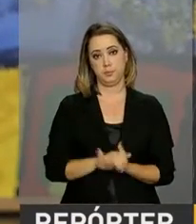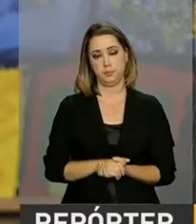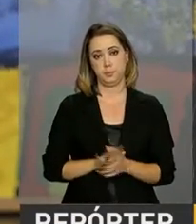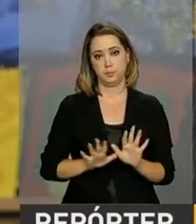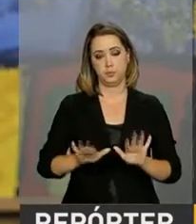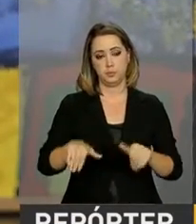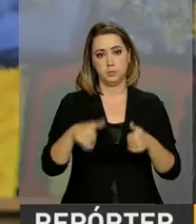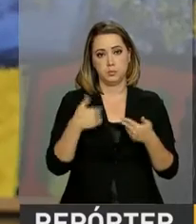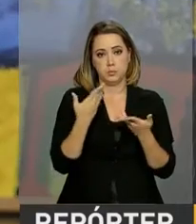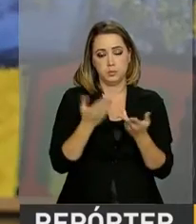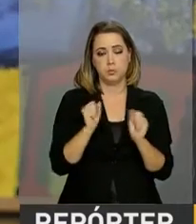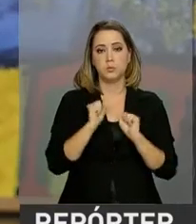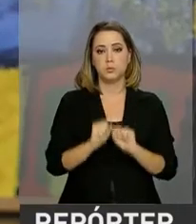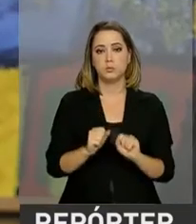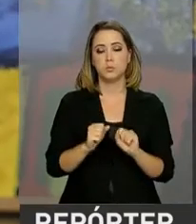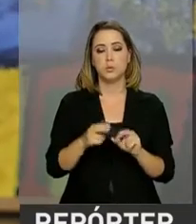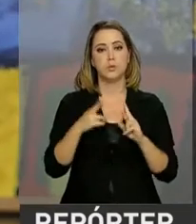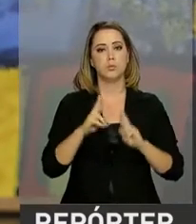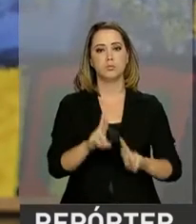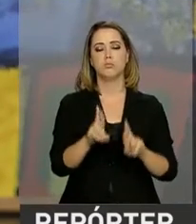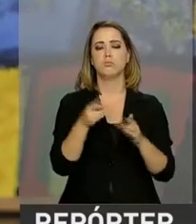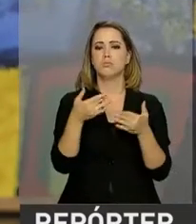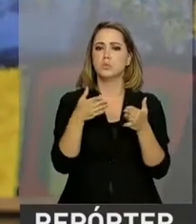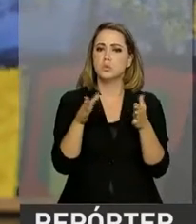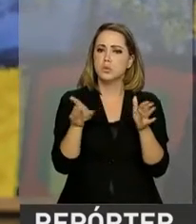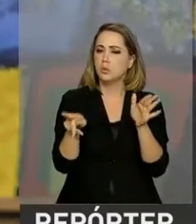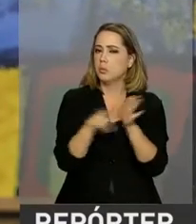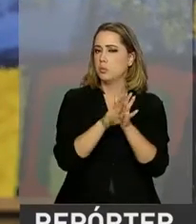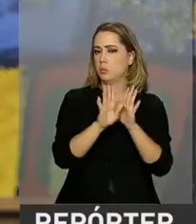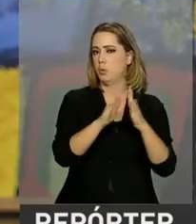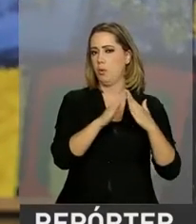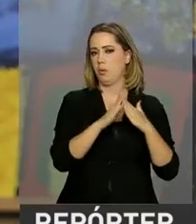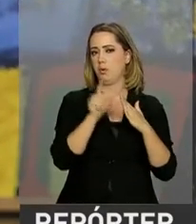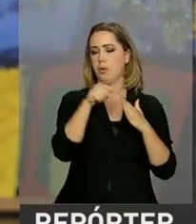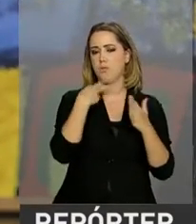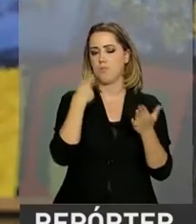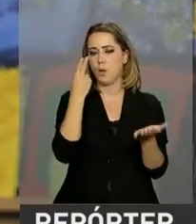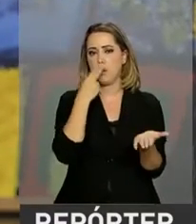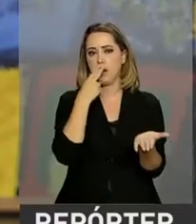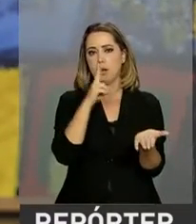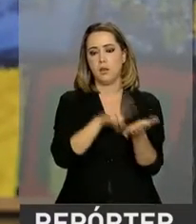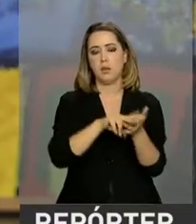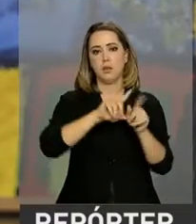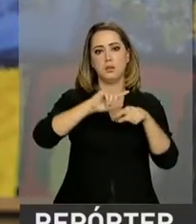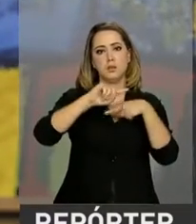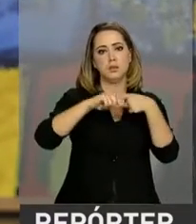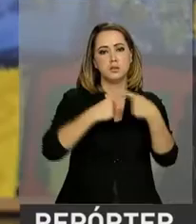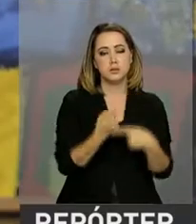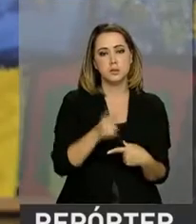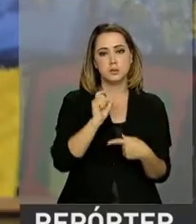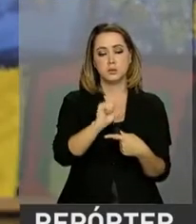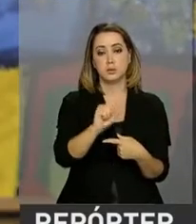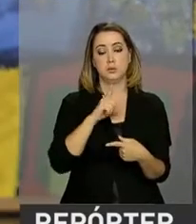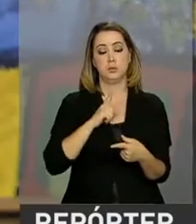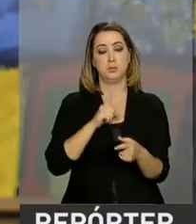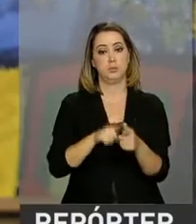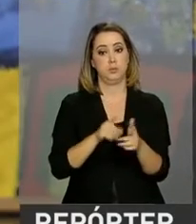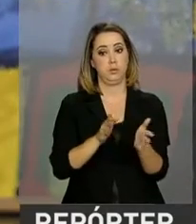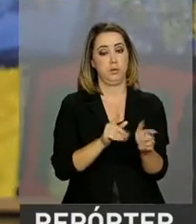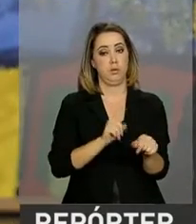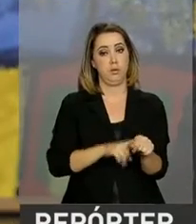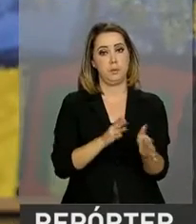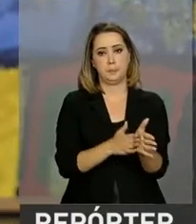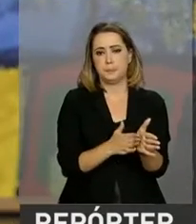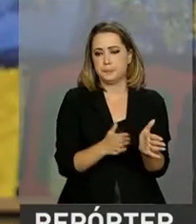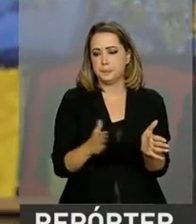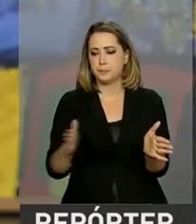podem aguardar tranquilamente na sua casa que vai receber uma carta ea partir do recebimento desta carta a um prazo de cinco dias